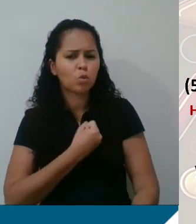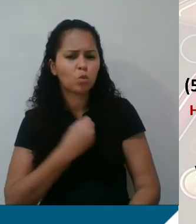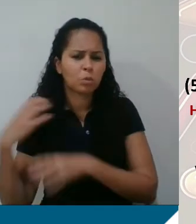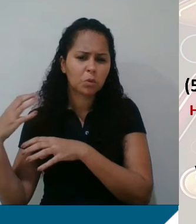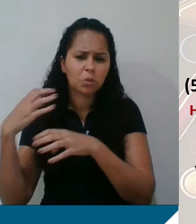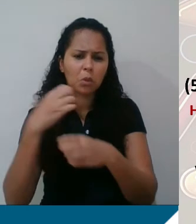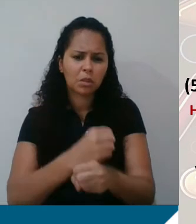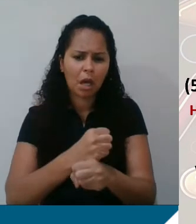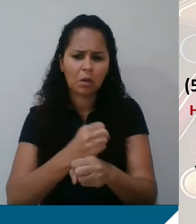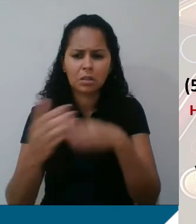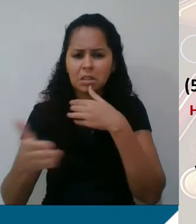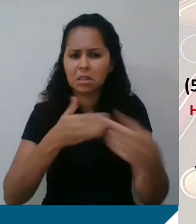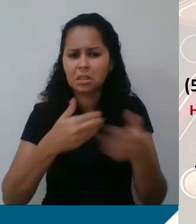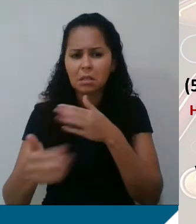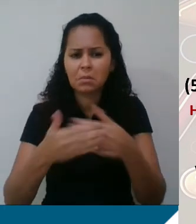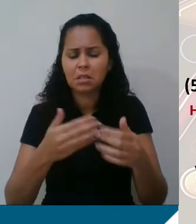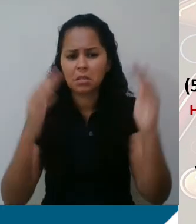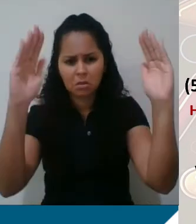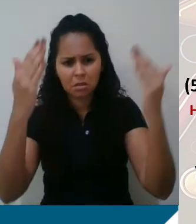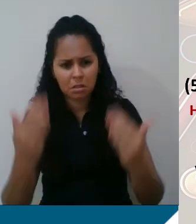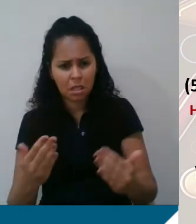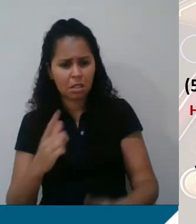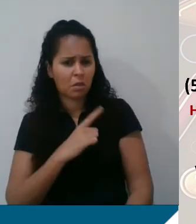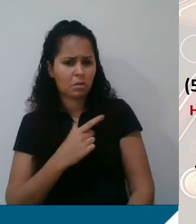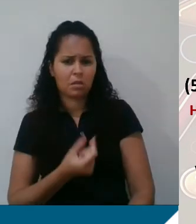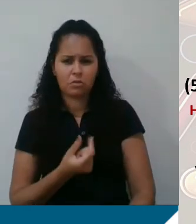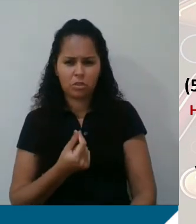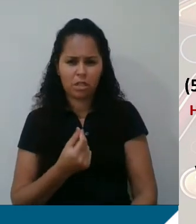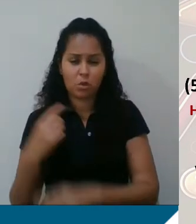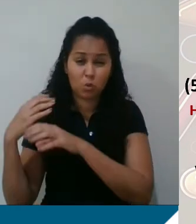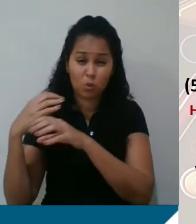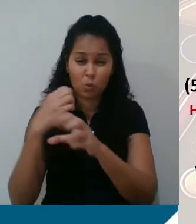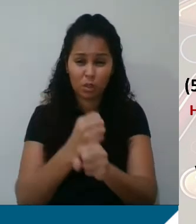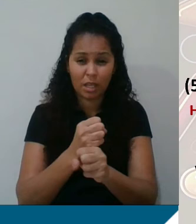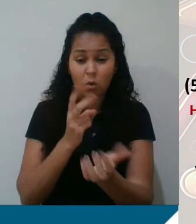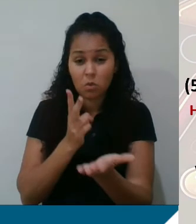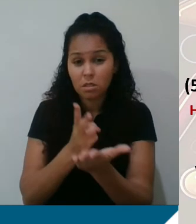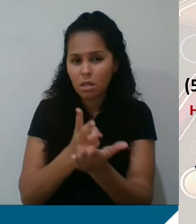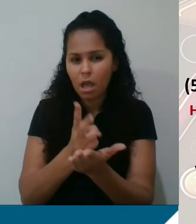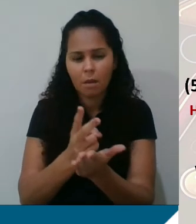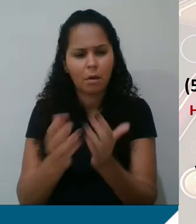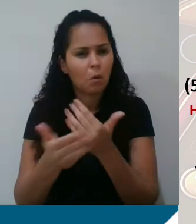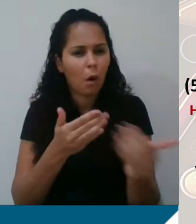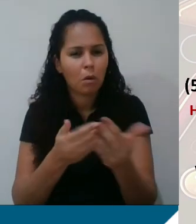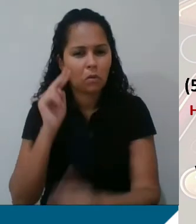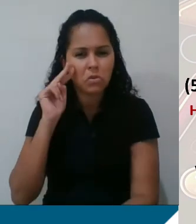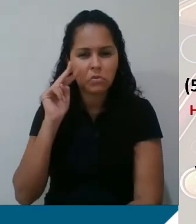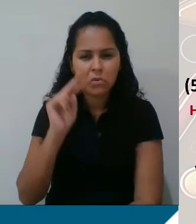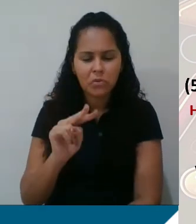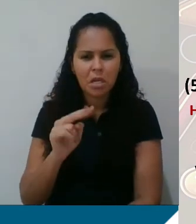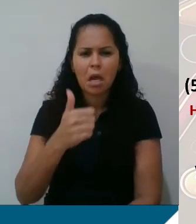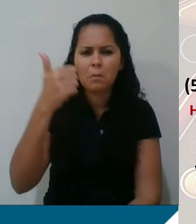total independente do momento que eu quero analisar quanto eu tenho? O valor total será sempre, pode olhar em qualquer